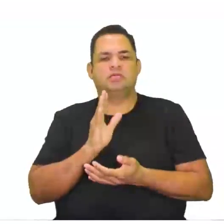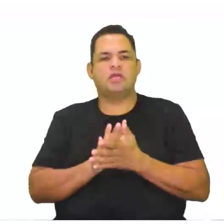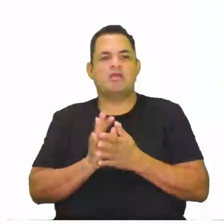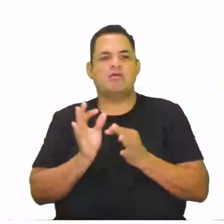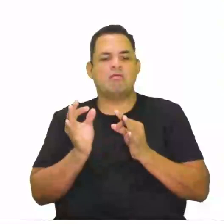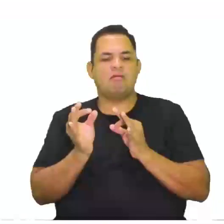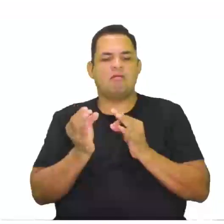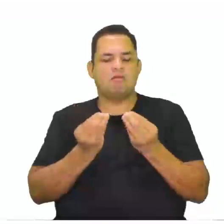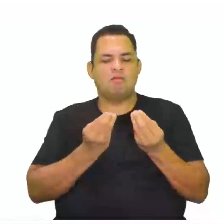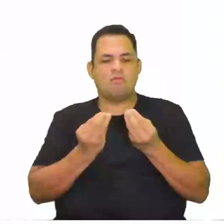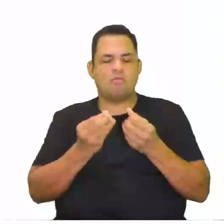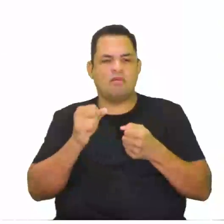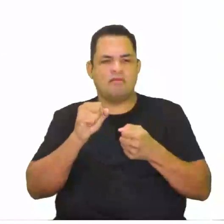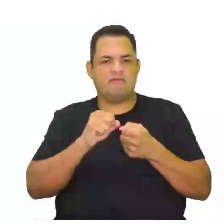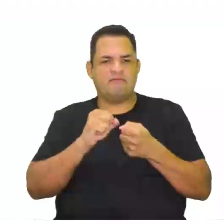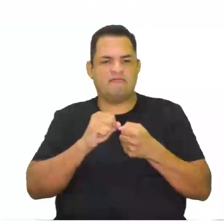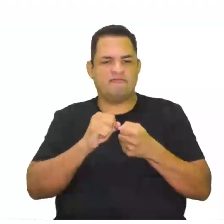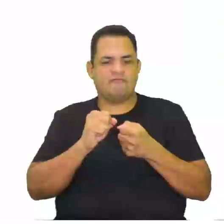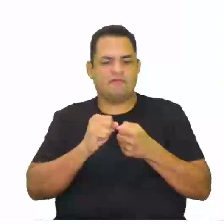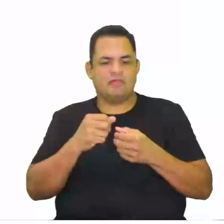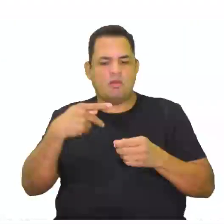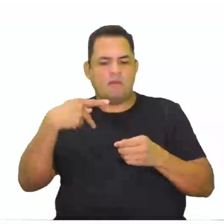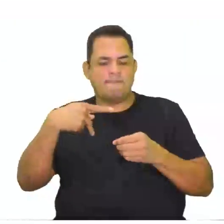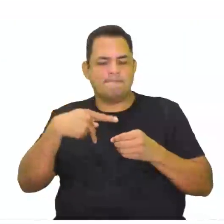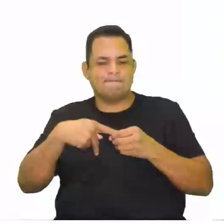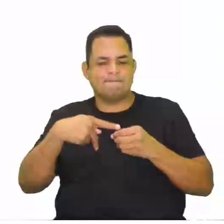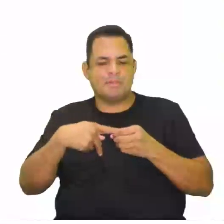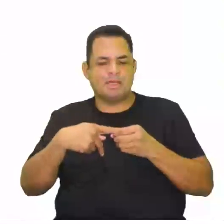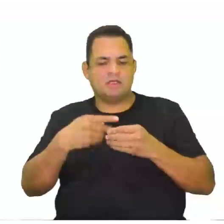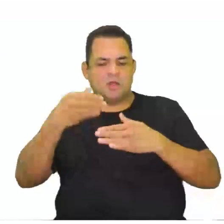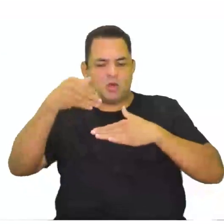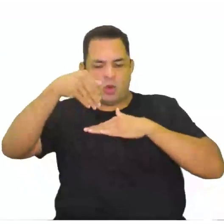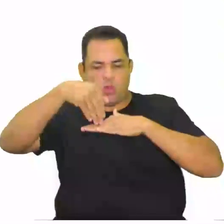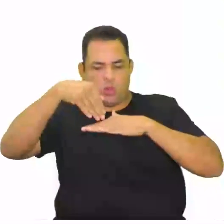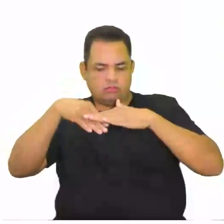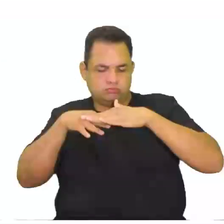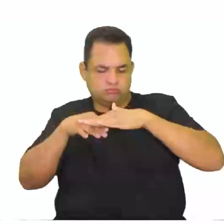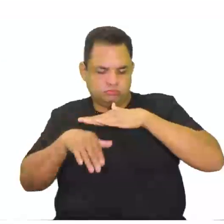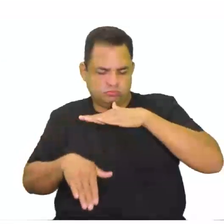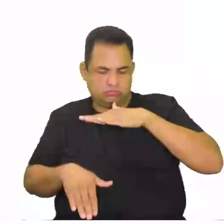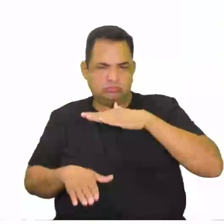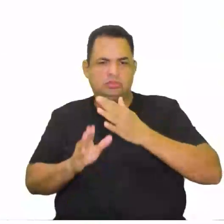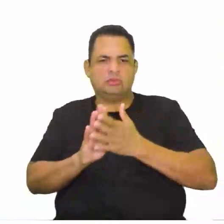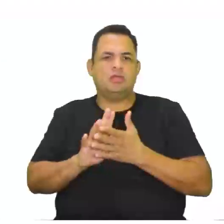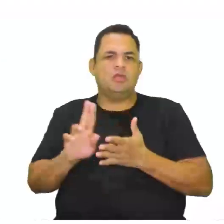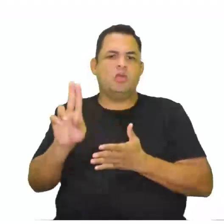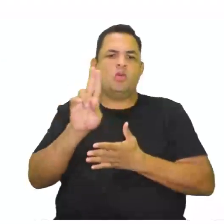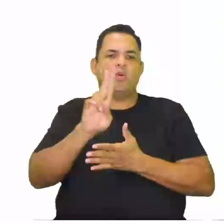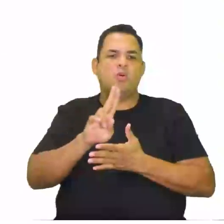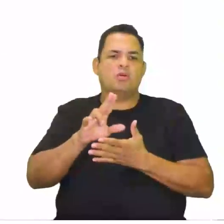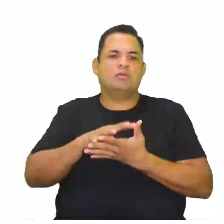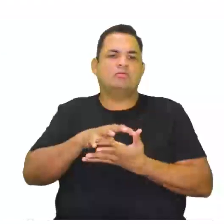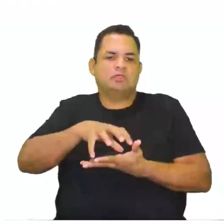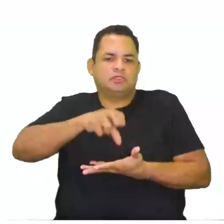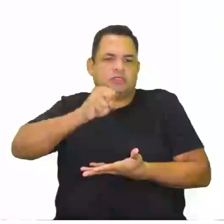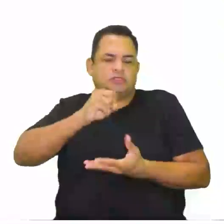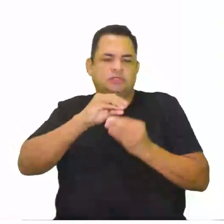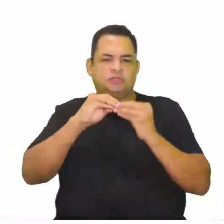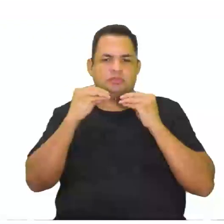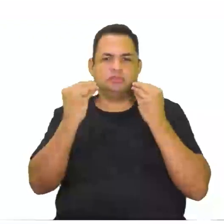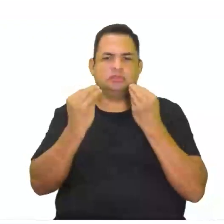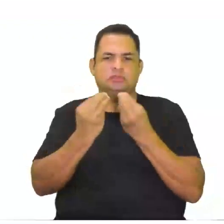feito o refino do petróleo, que a química ela usa muitos solventes para fazer a extração de substância.